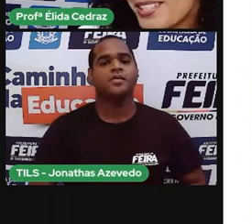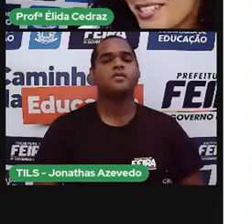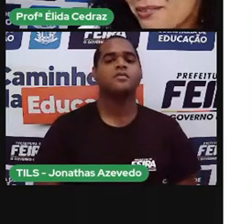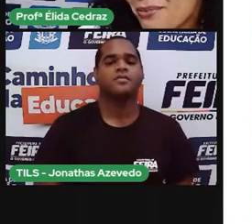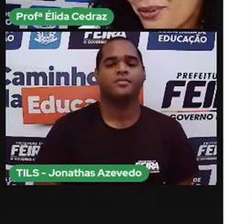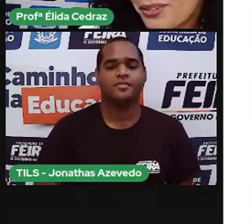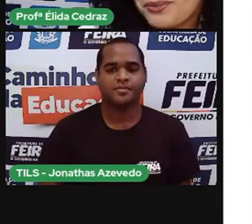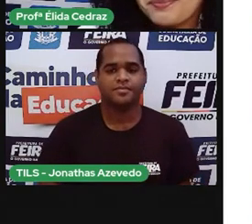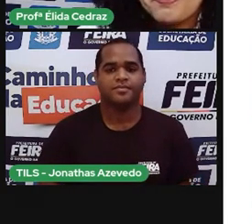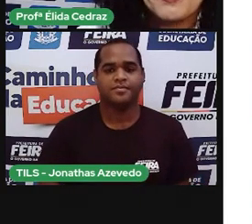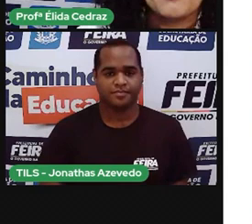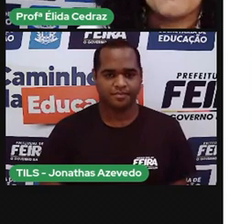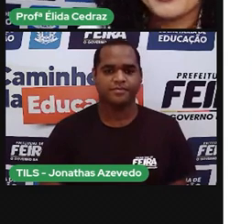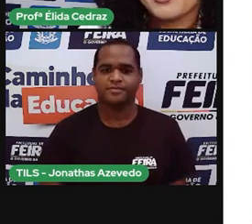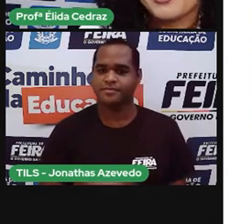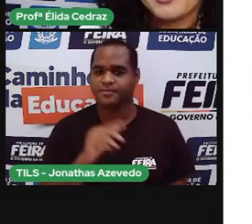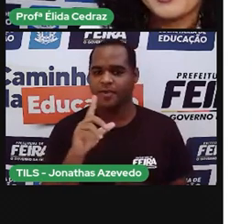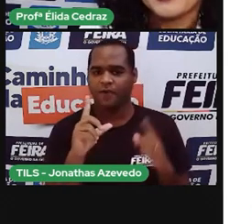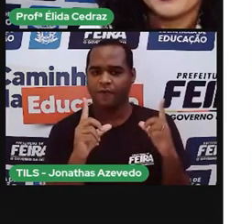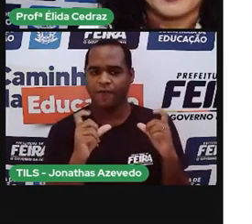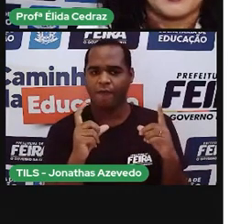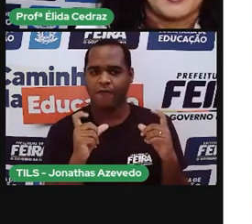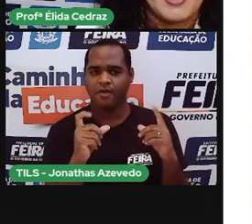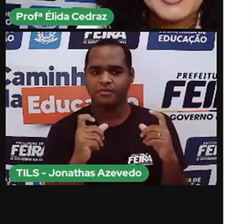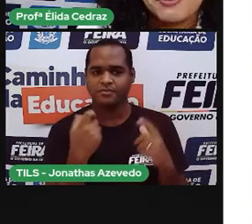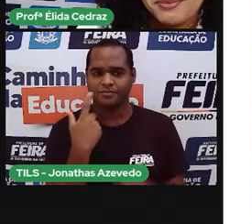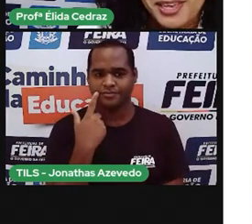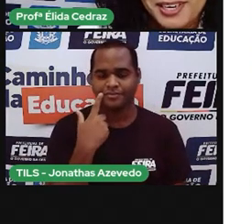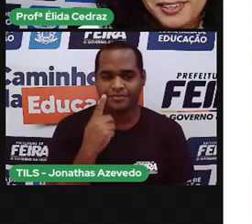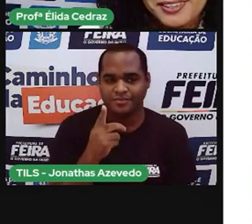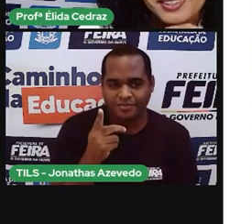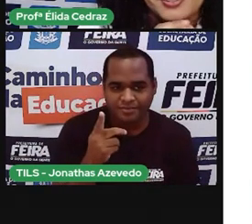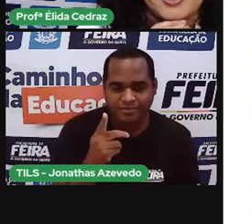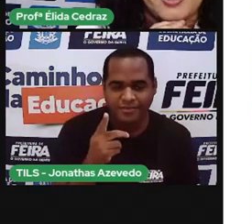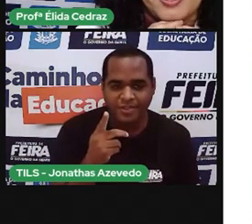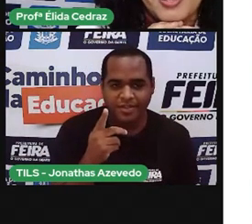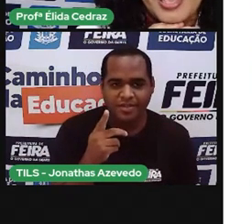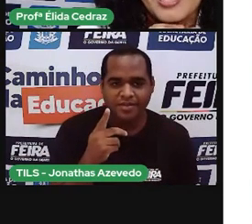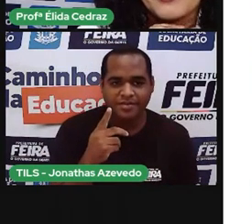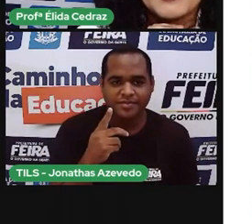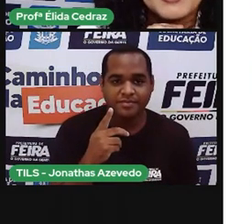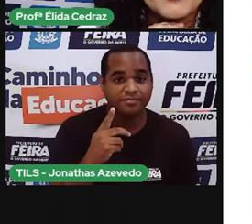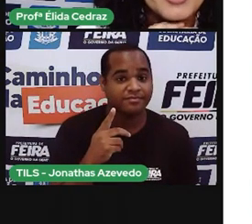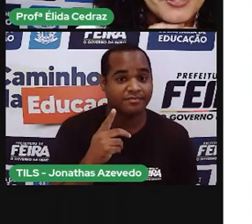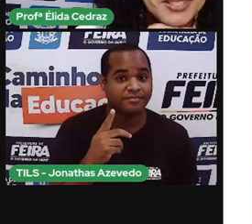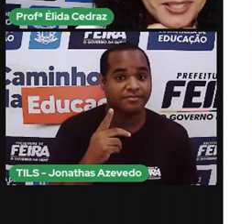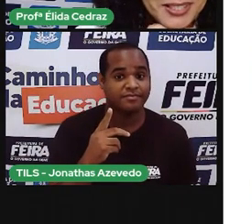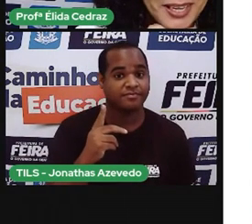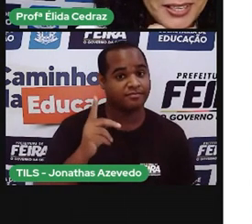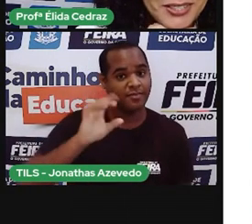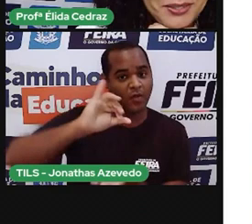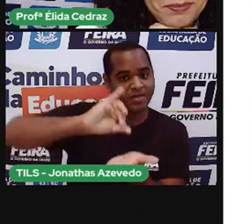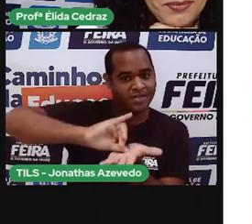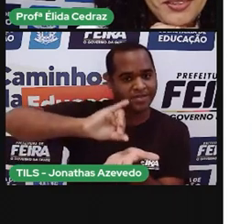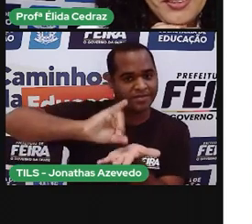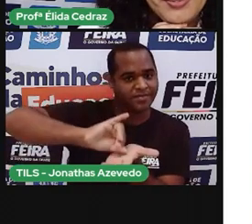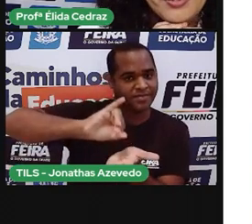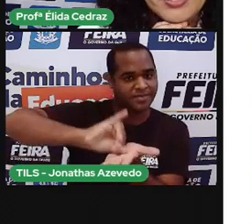A Pró trouxe essa foto porque essa feira é no centro da nossa